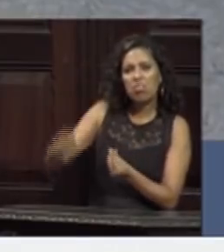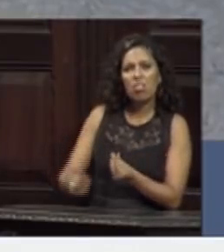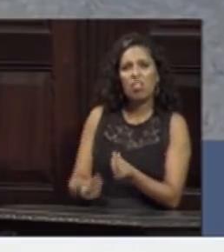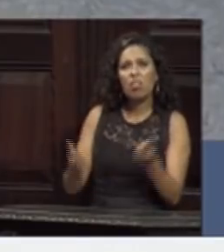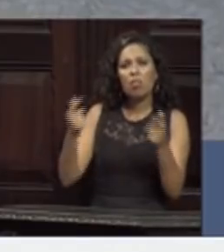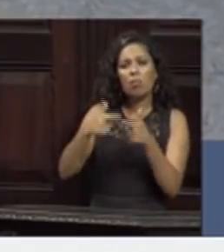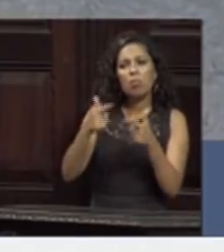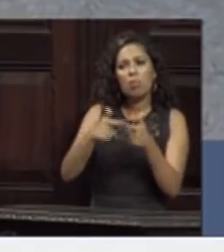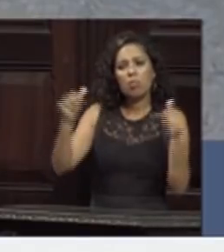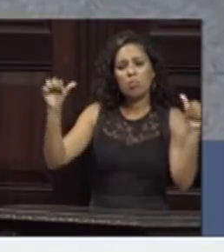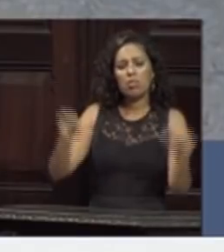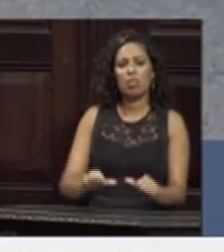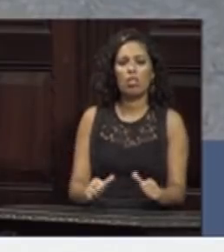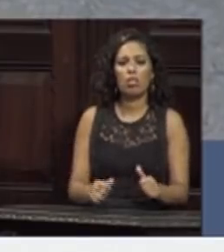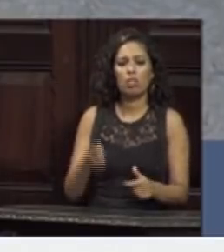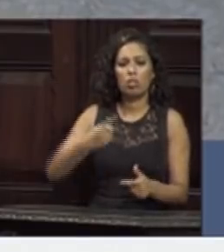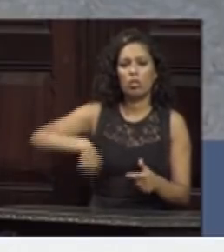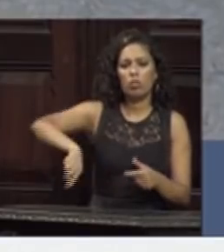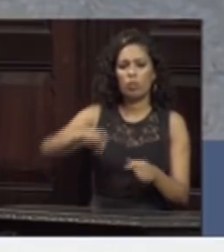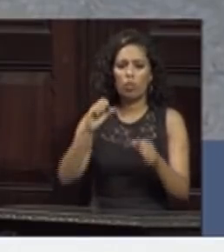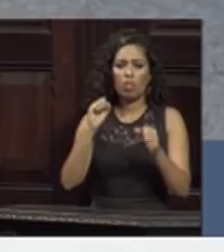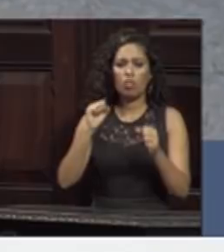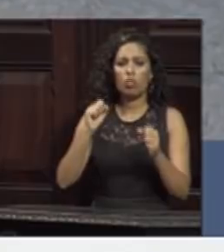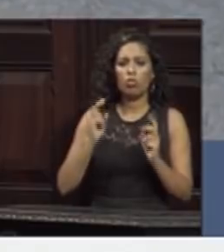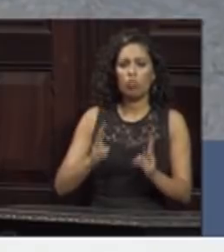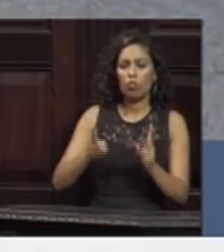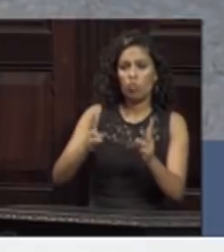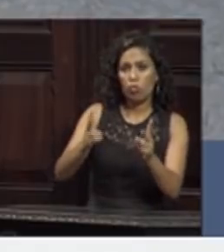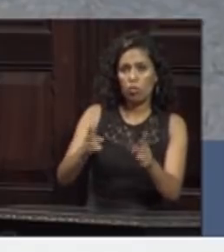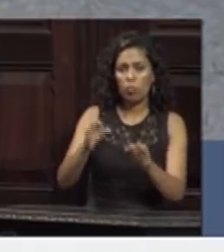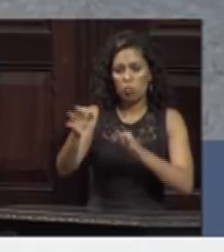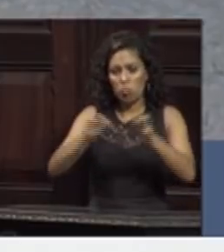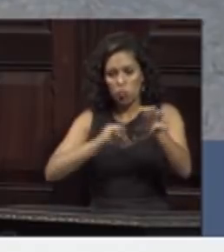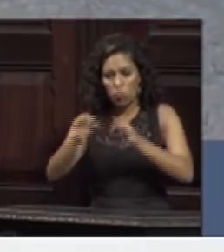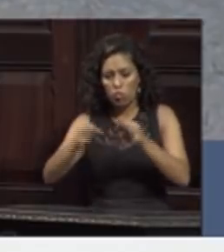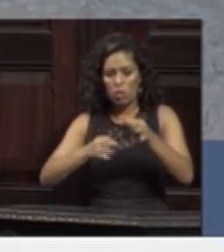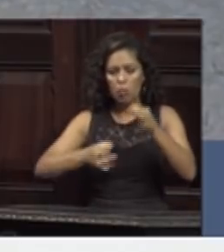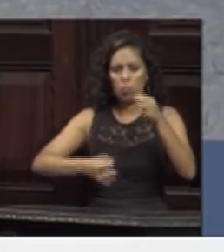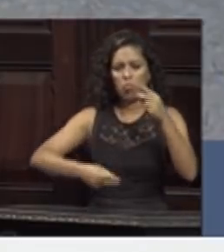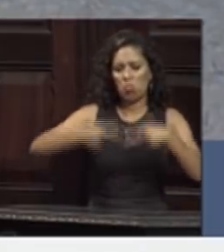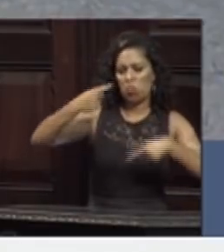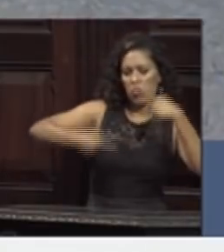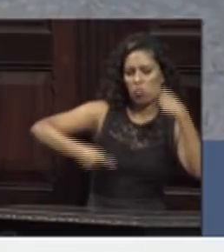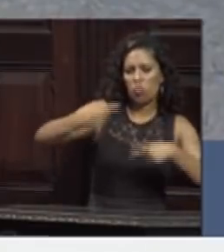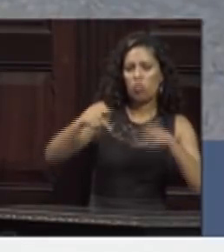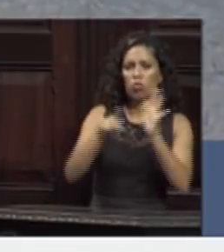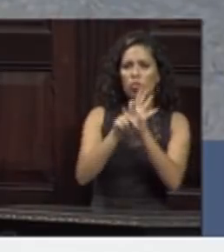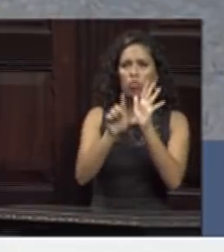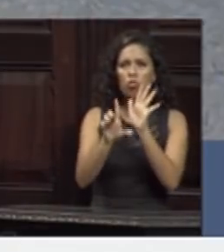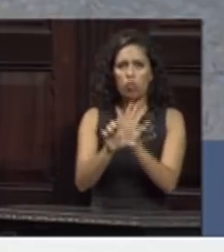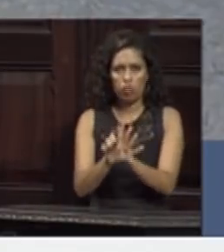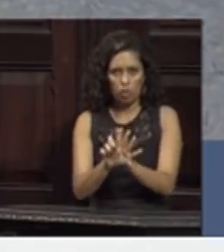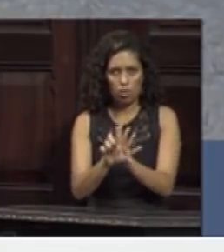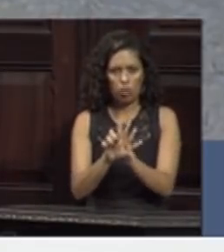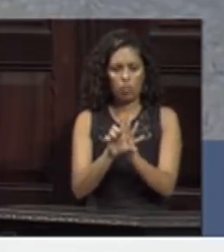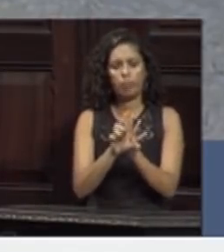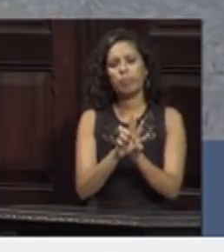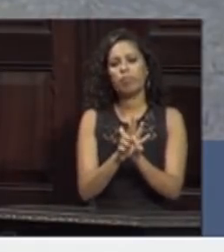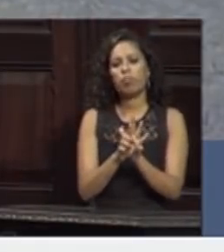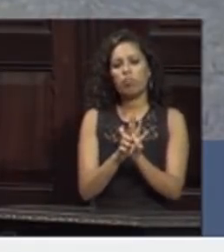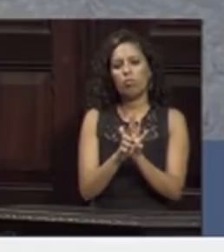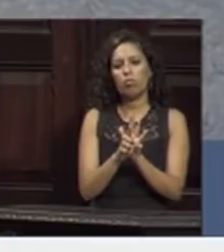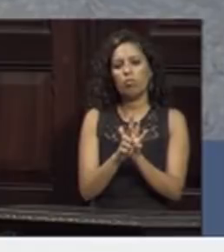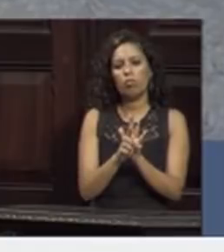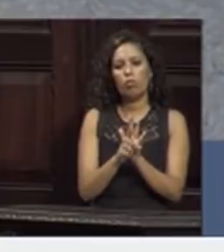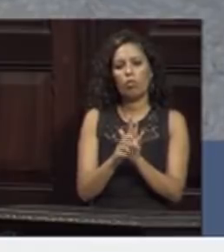do Rio de Janeiro. Que nós possamos continuar discutindo o projeto de lei, se for o caso que o governo encaminhe para cá a mensagem,